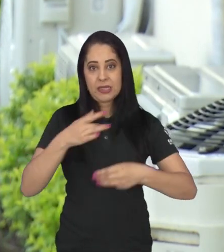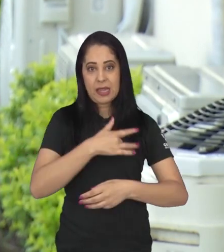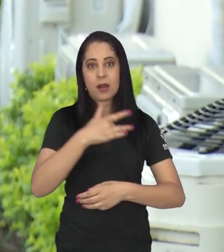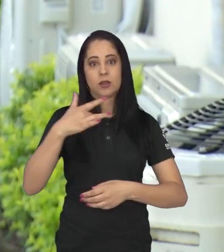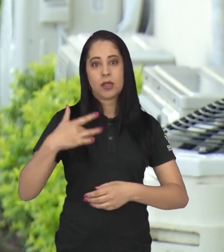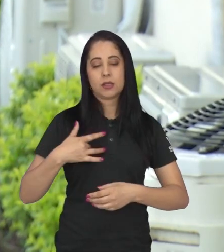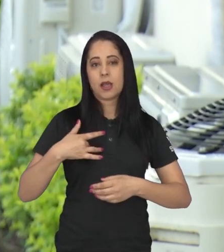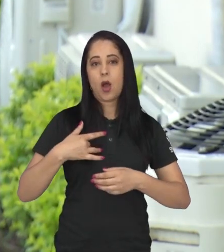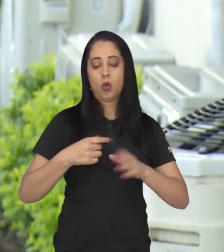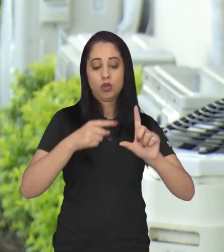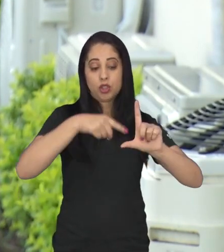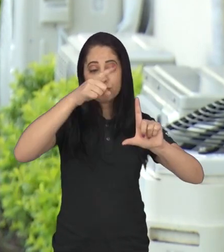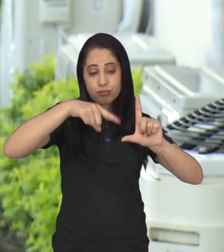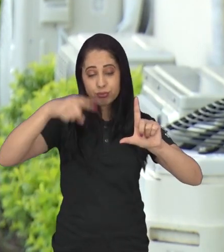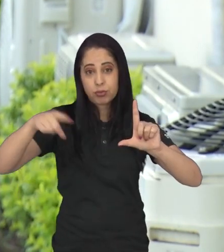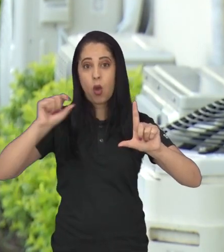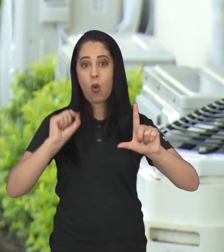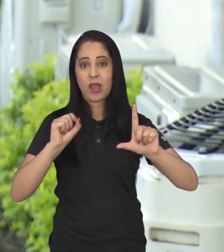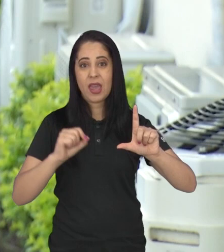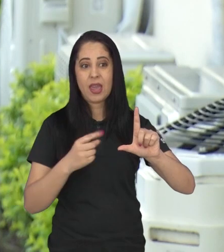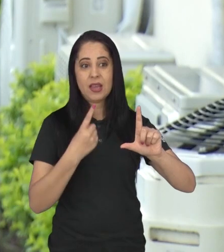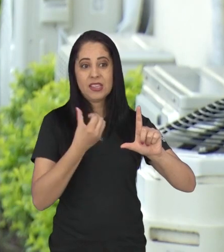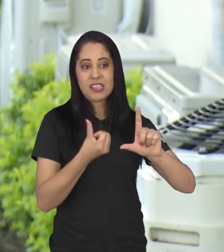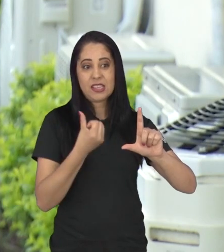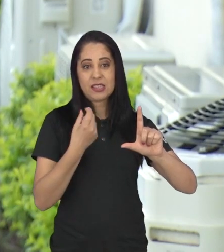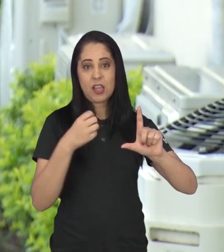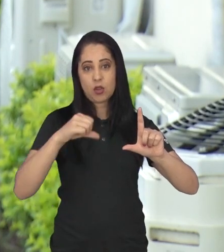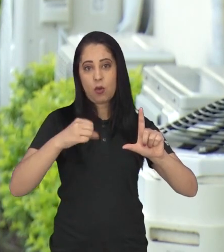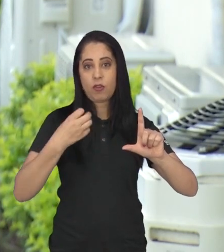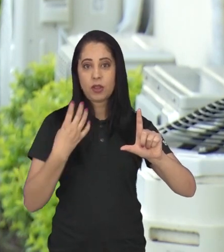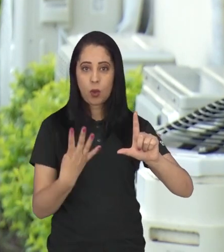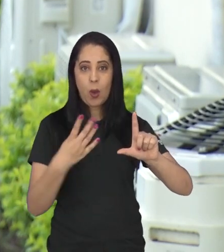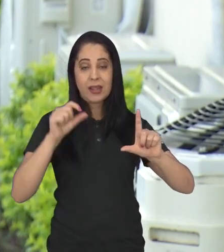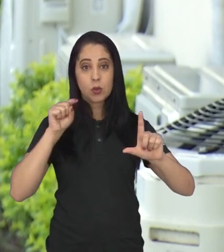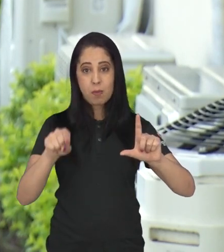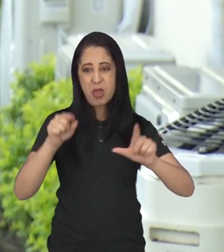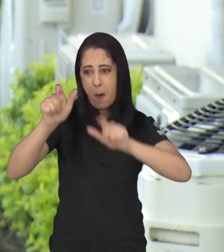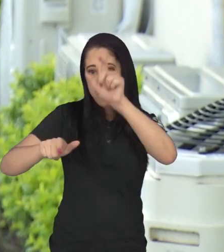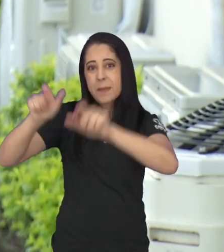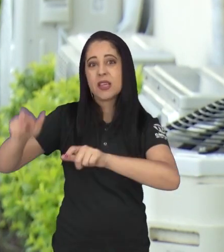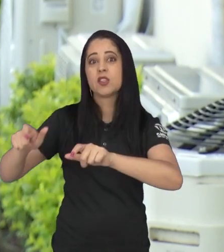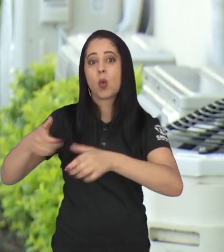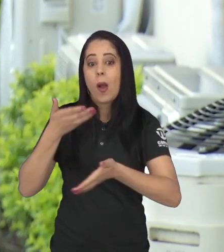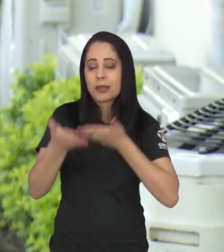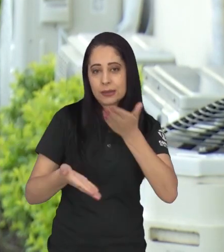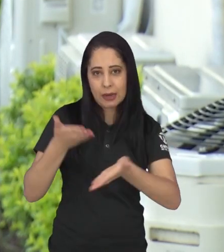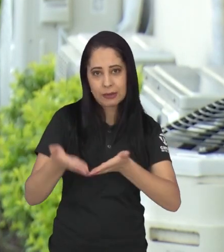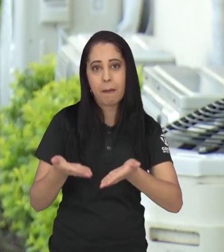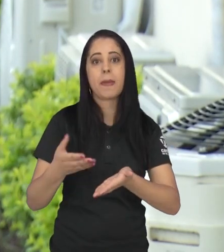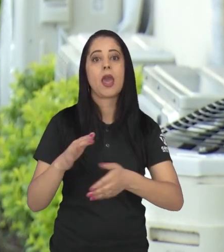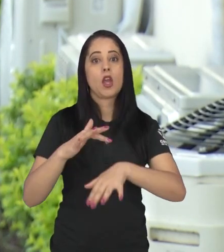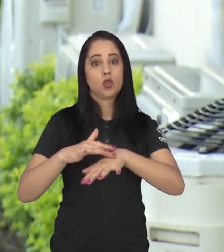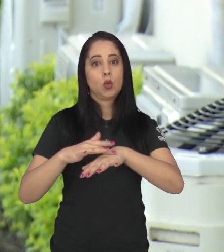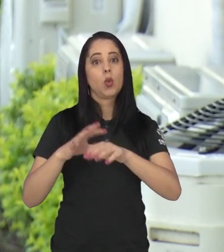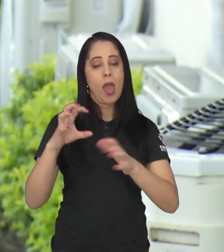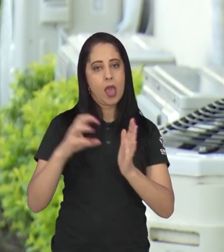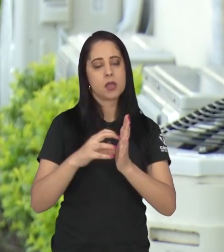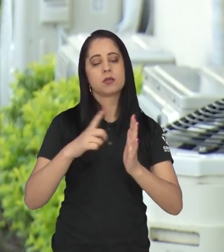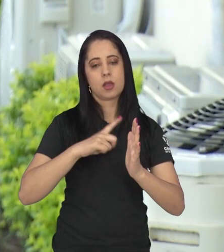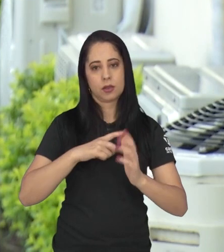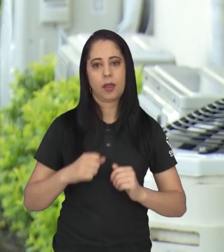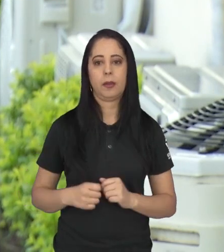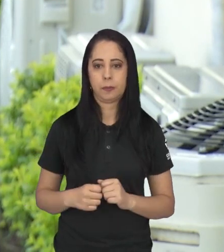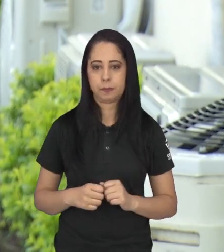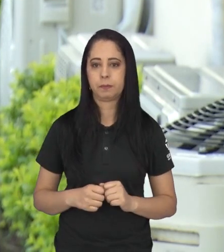694 mil brasileiros fazem o tratamento para o HIV. Isso é equivalente a 81% das pessoas diagnosticadas